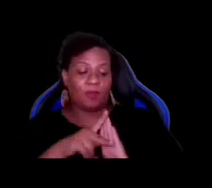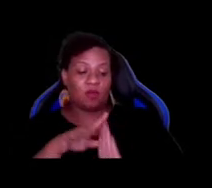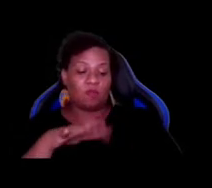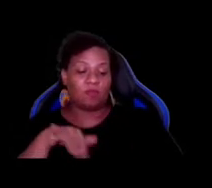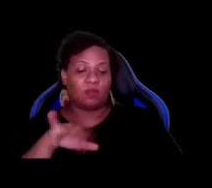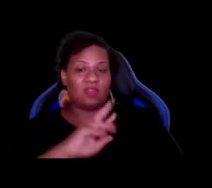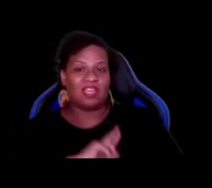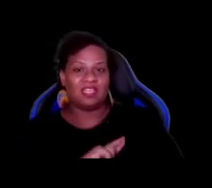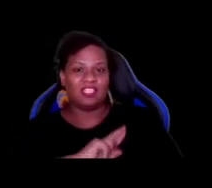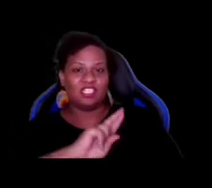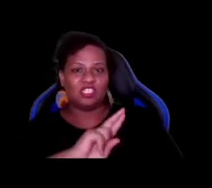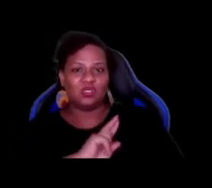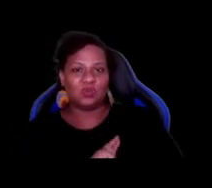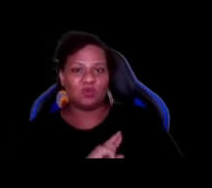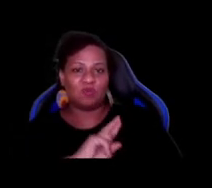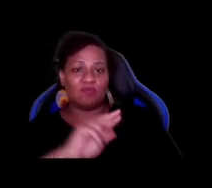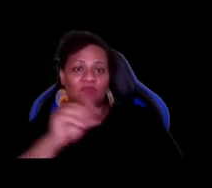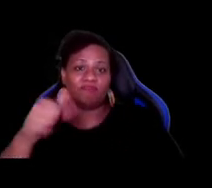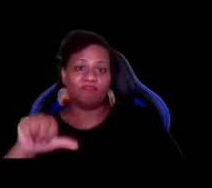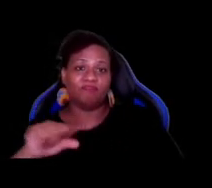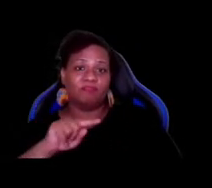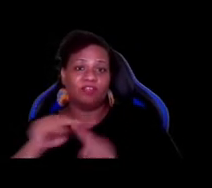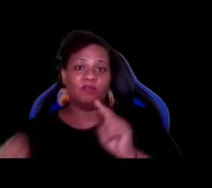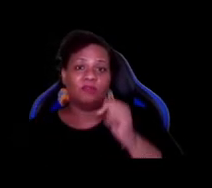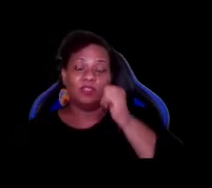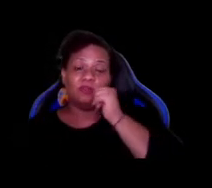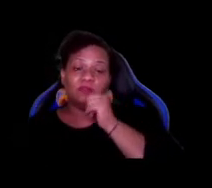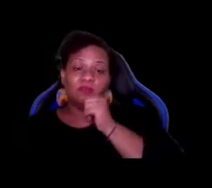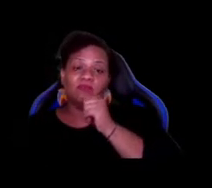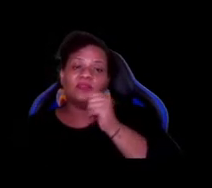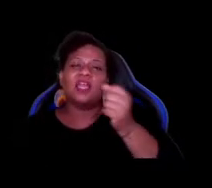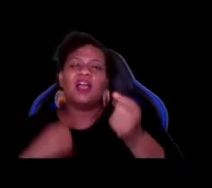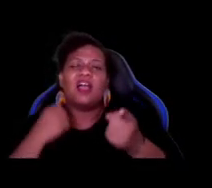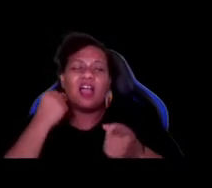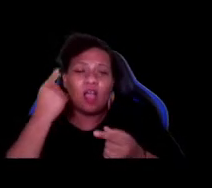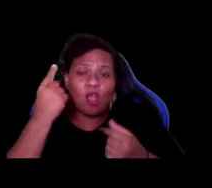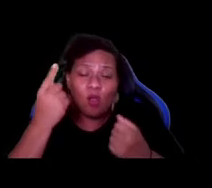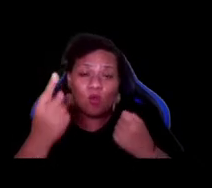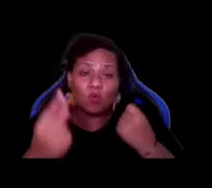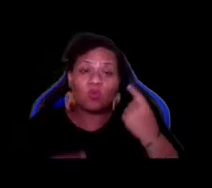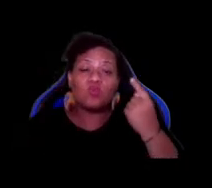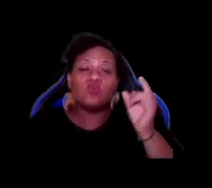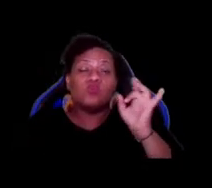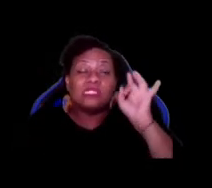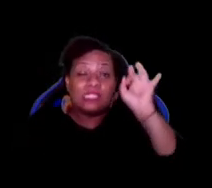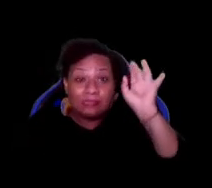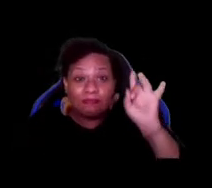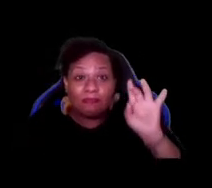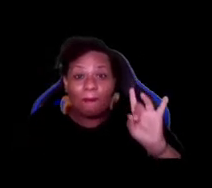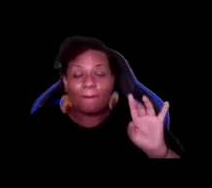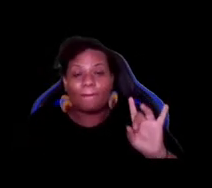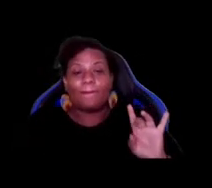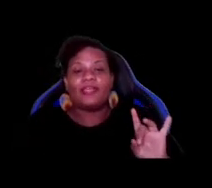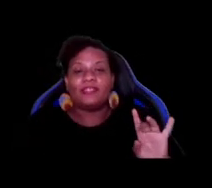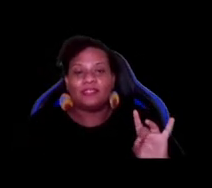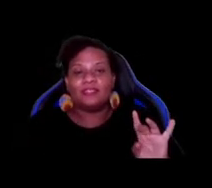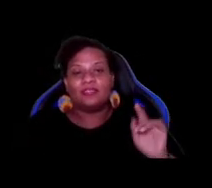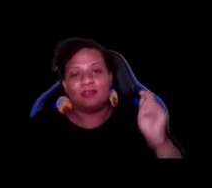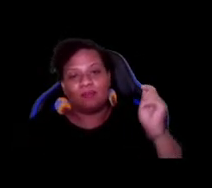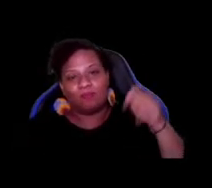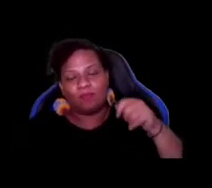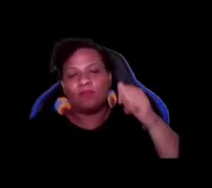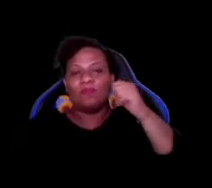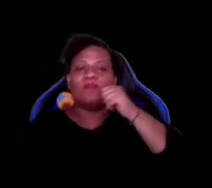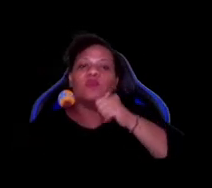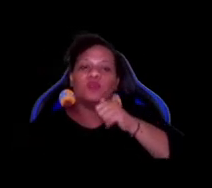vamos dizer assim. Em alguns casos muito, muito especiais, as mulheres também